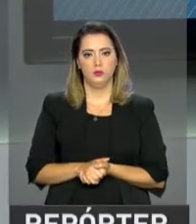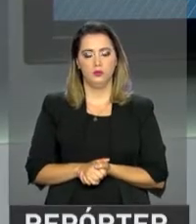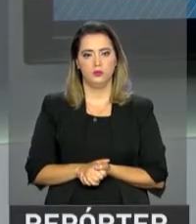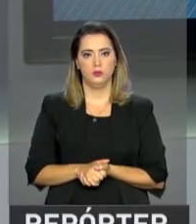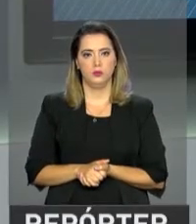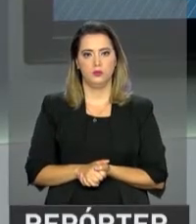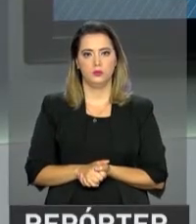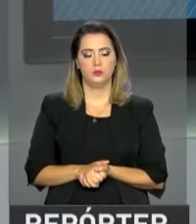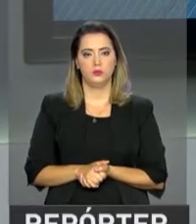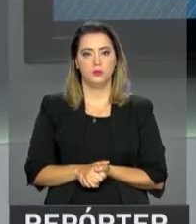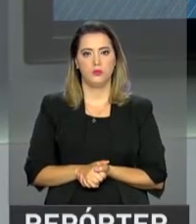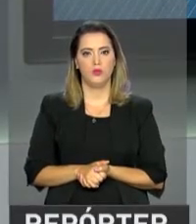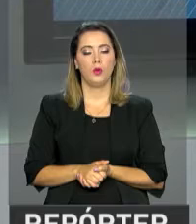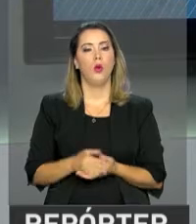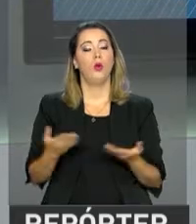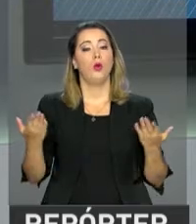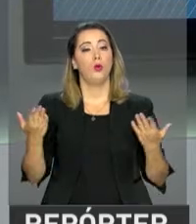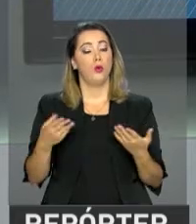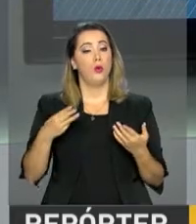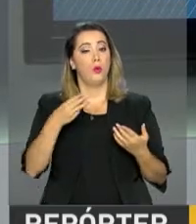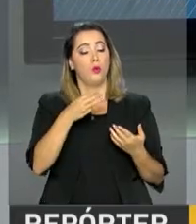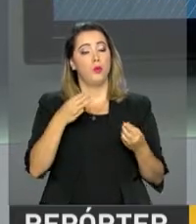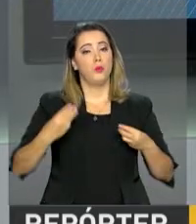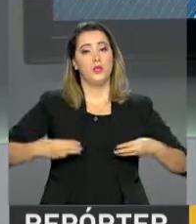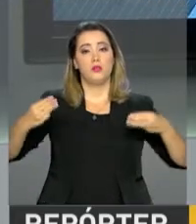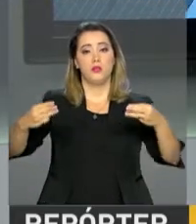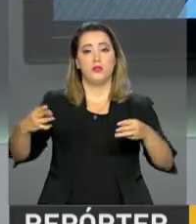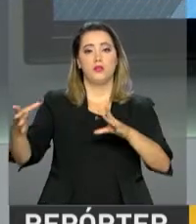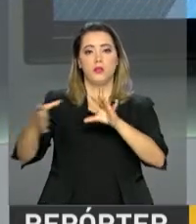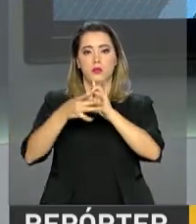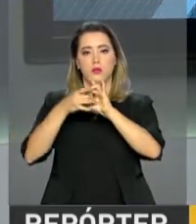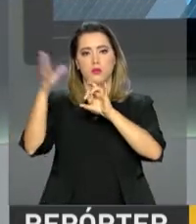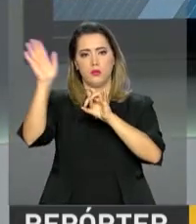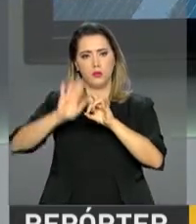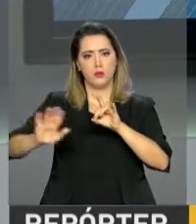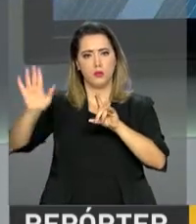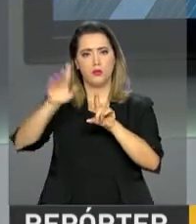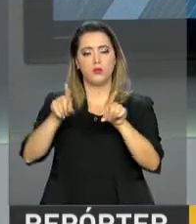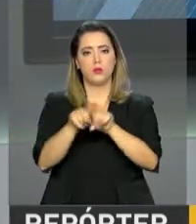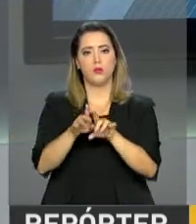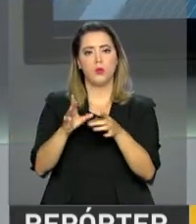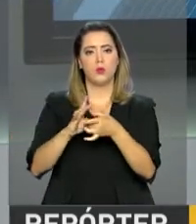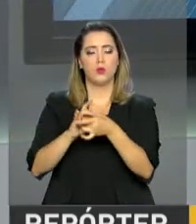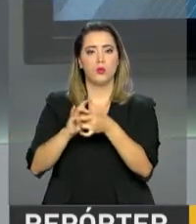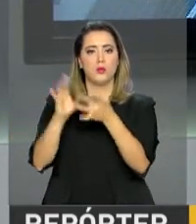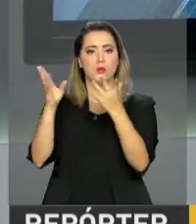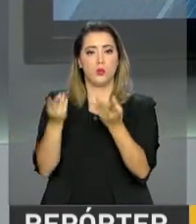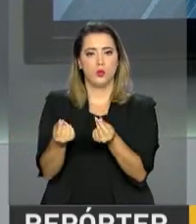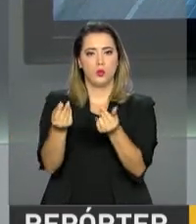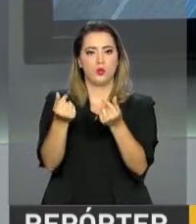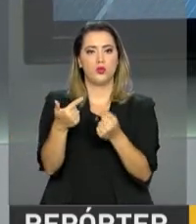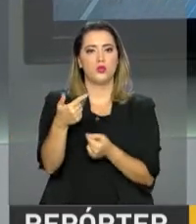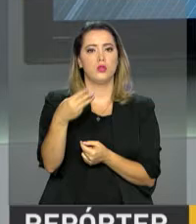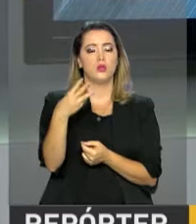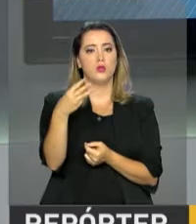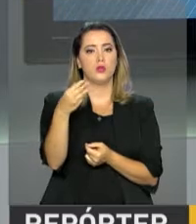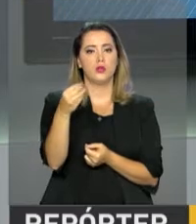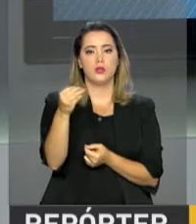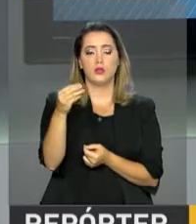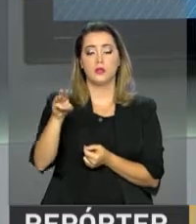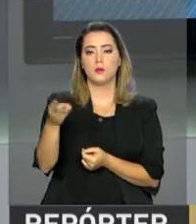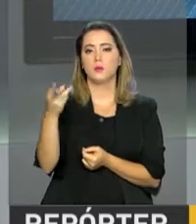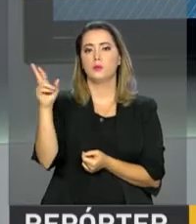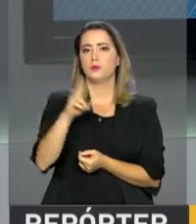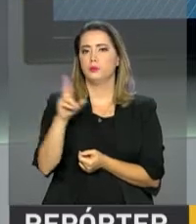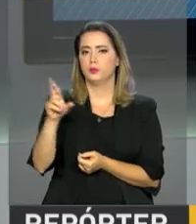o ministério da integração nacional autorizou a transferência de mais de 72 milhões de reais para o município de santarém no pará mais